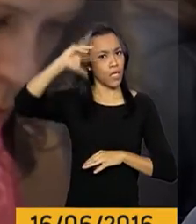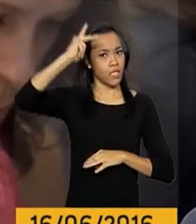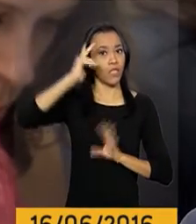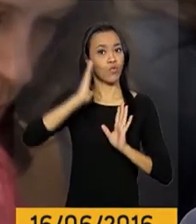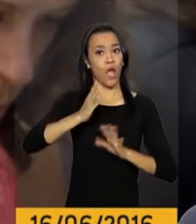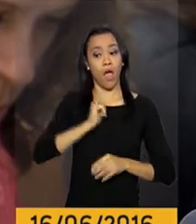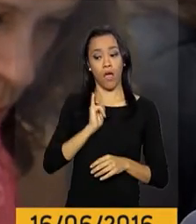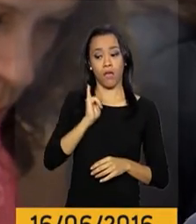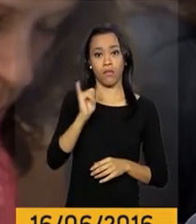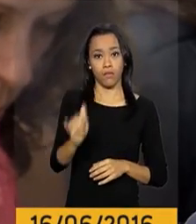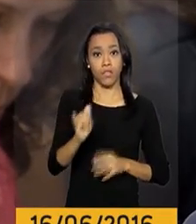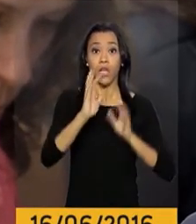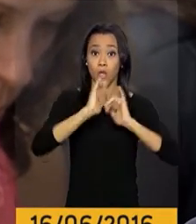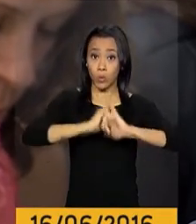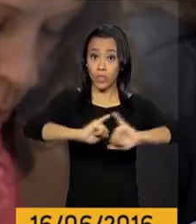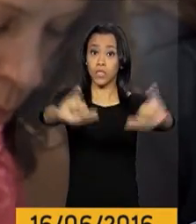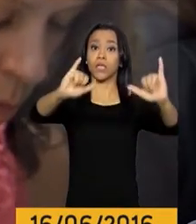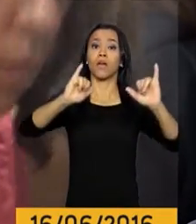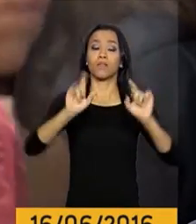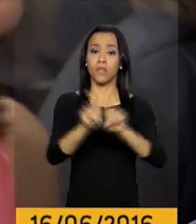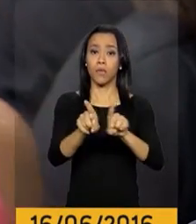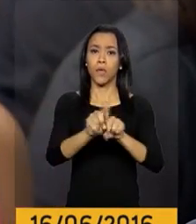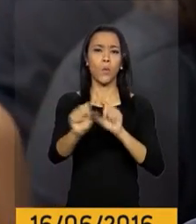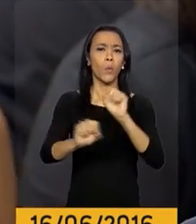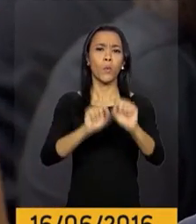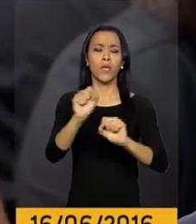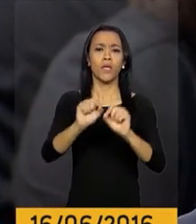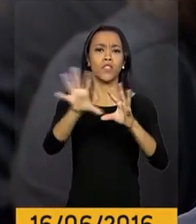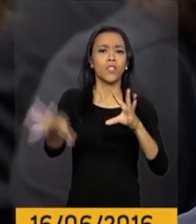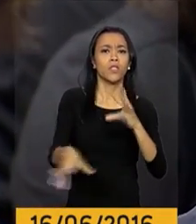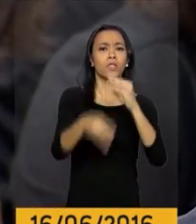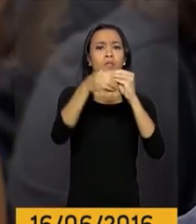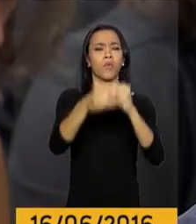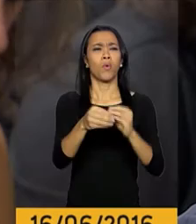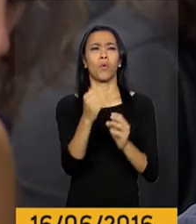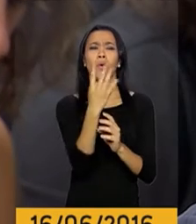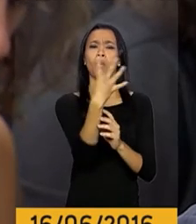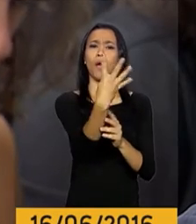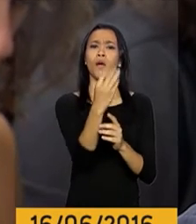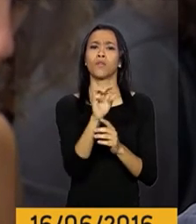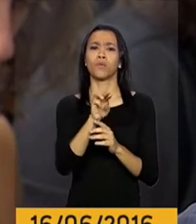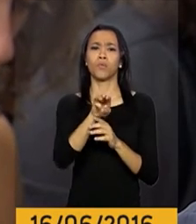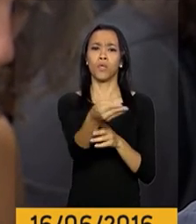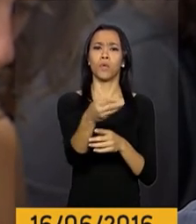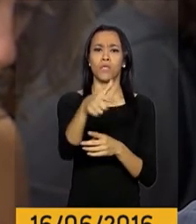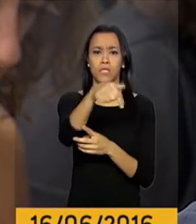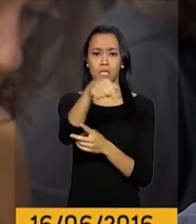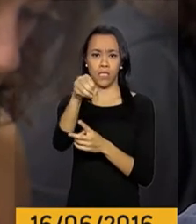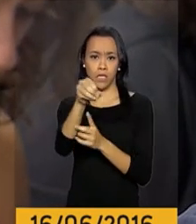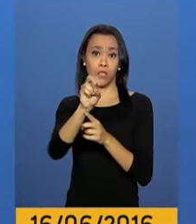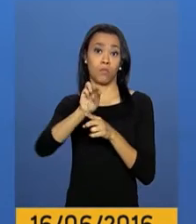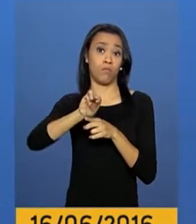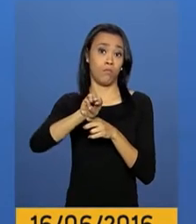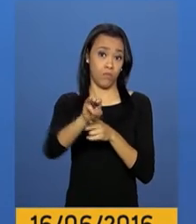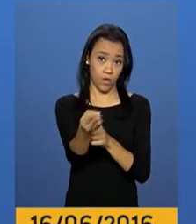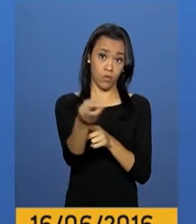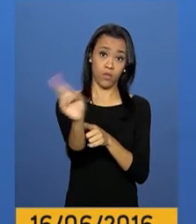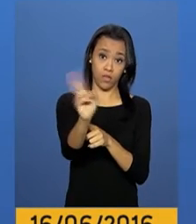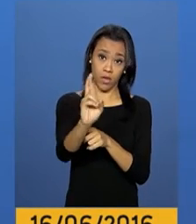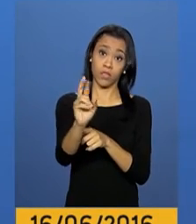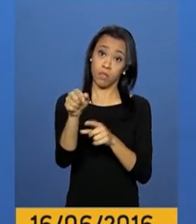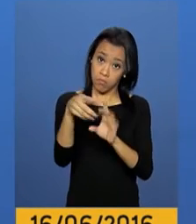anunciada publicamente, de repor algo em torno de 4 bilhões e 700 milhões de reais, o que permitiu